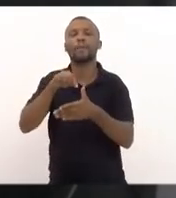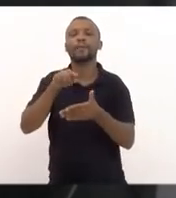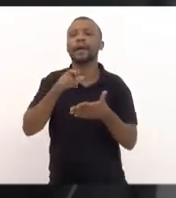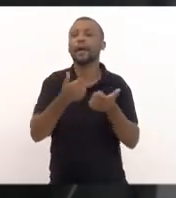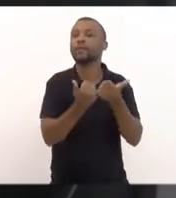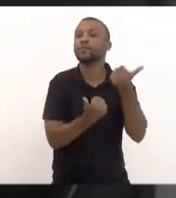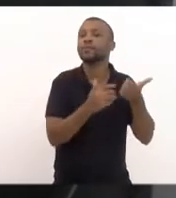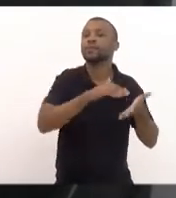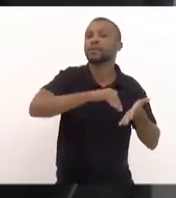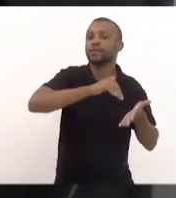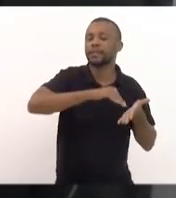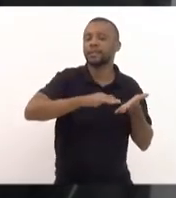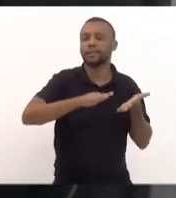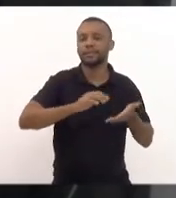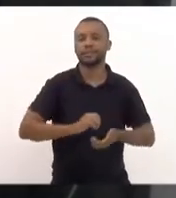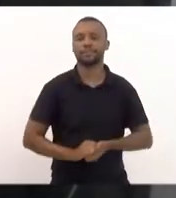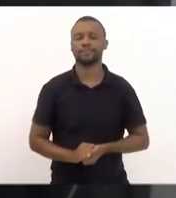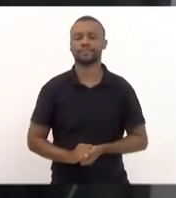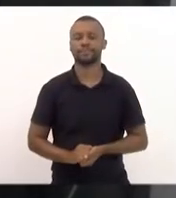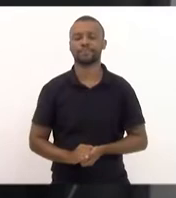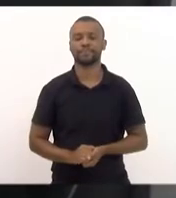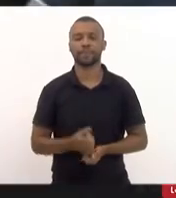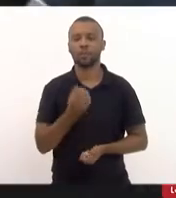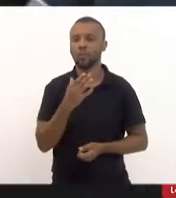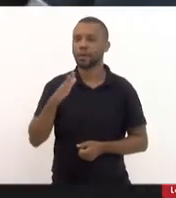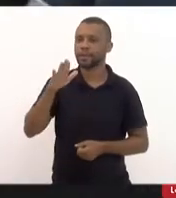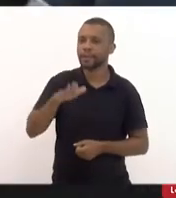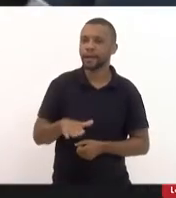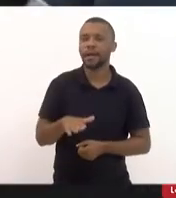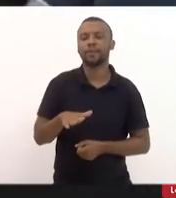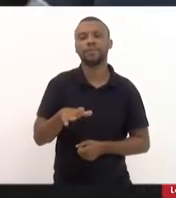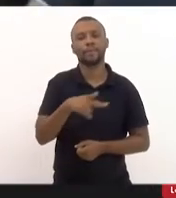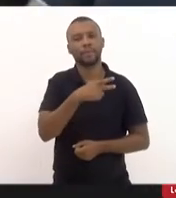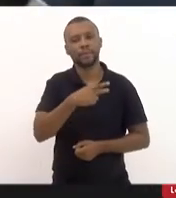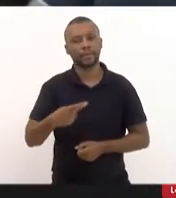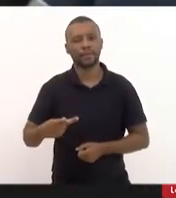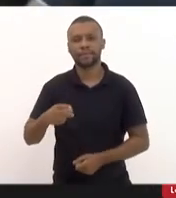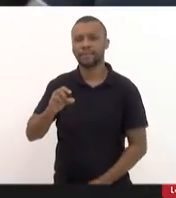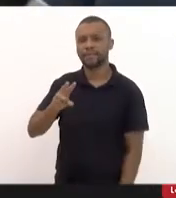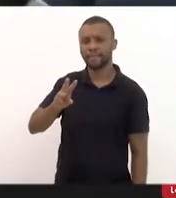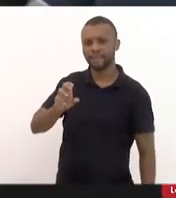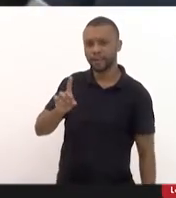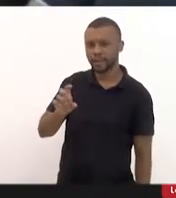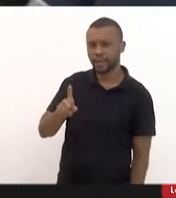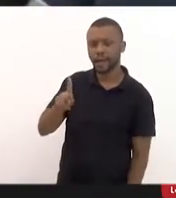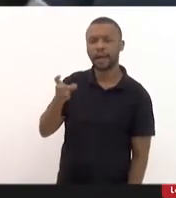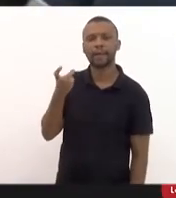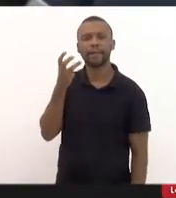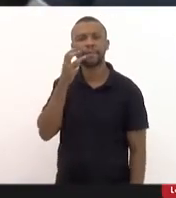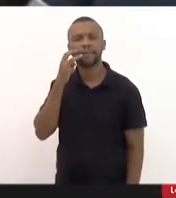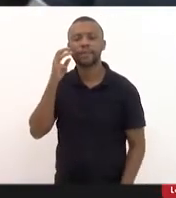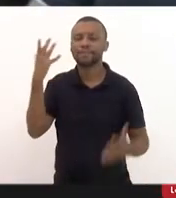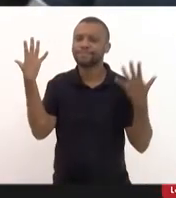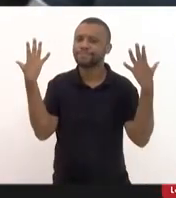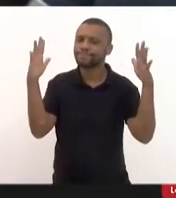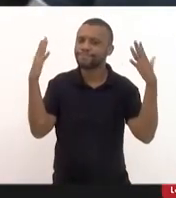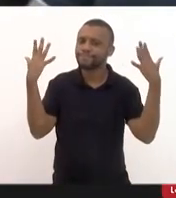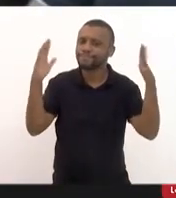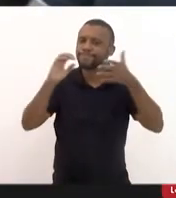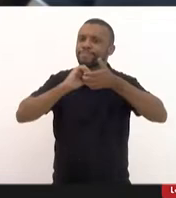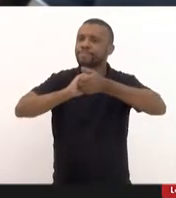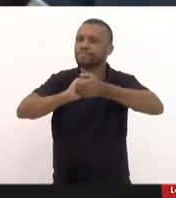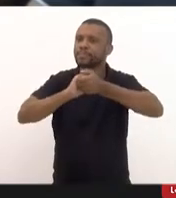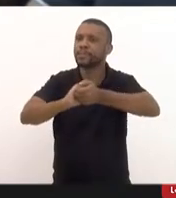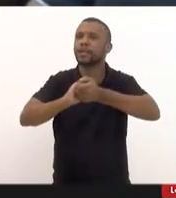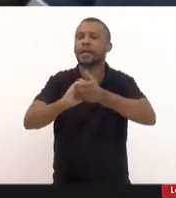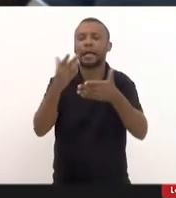secretaria. Boa tarde, presidente Valdec. E, em nome do senhor, parabenizo o convite,